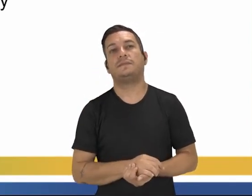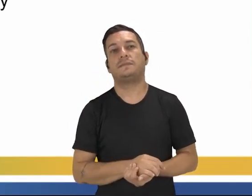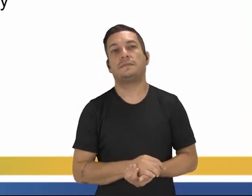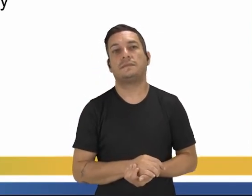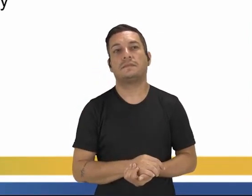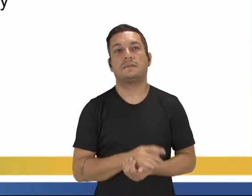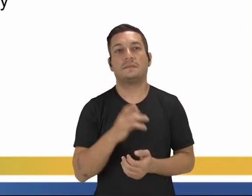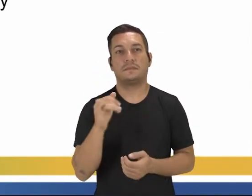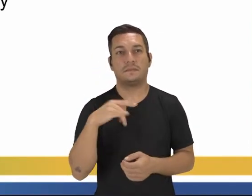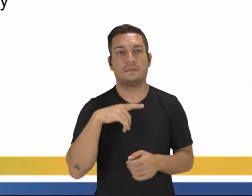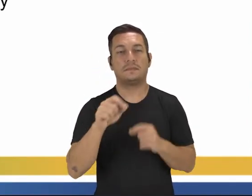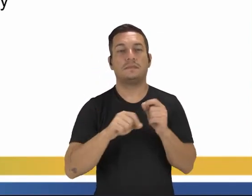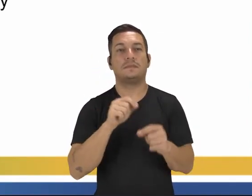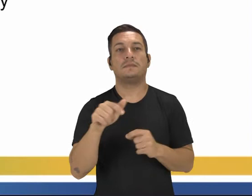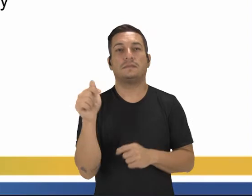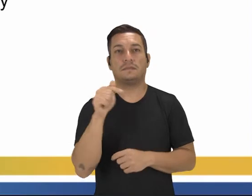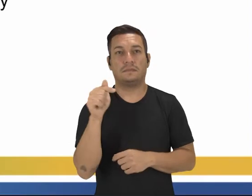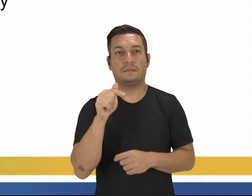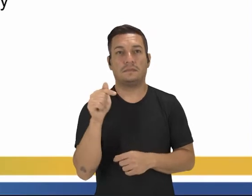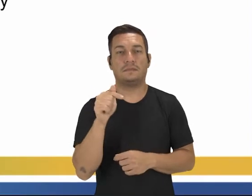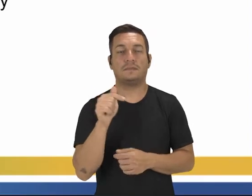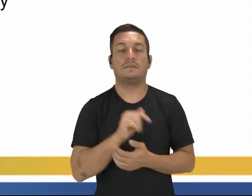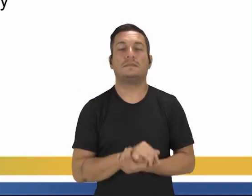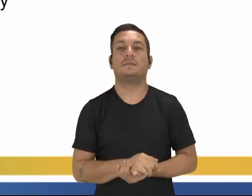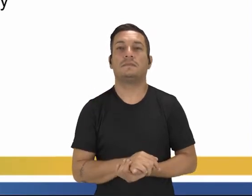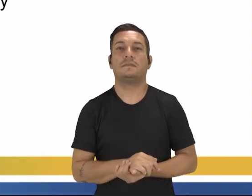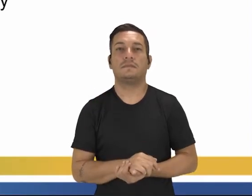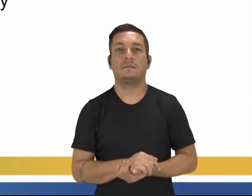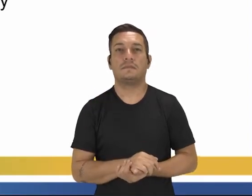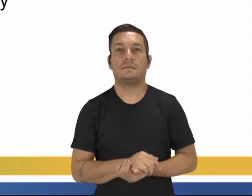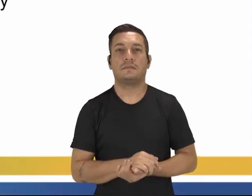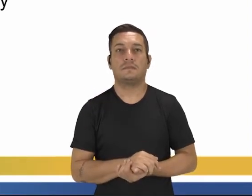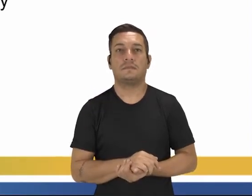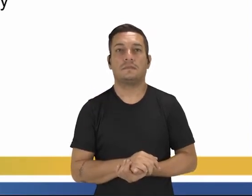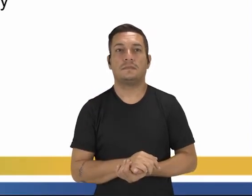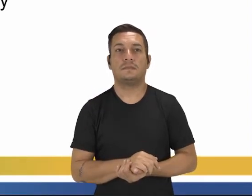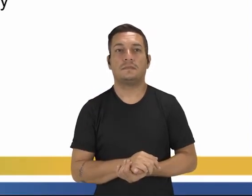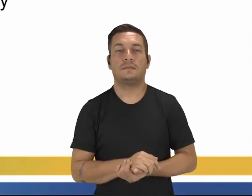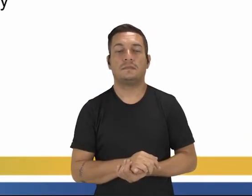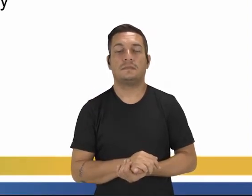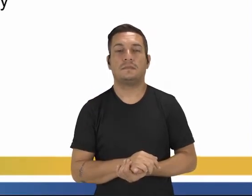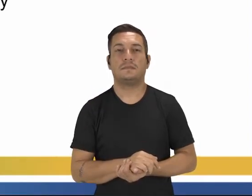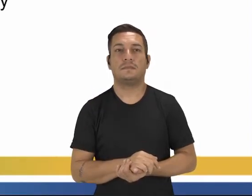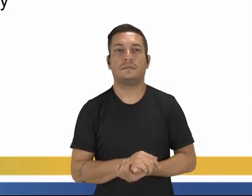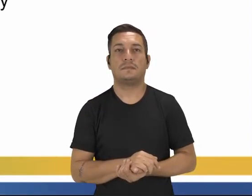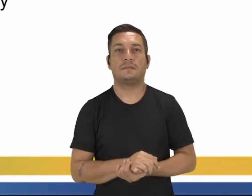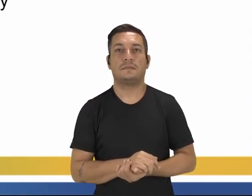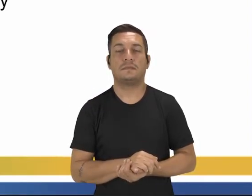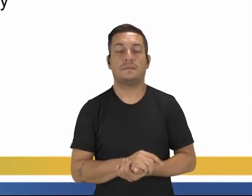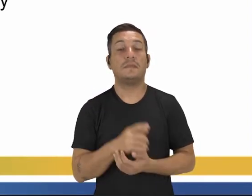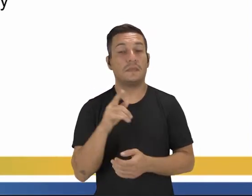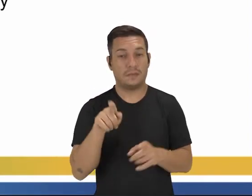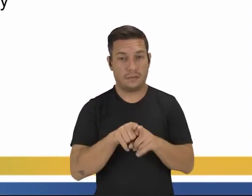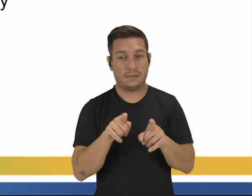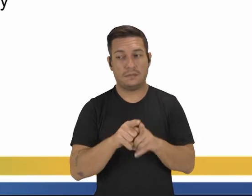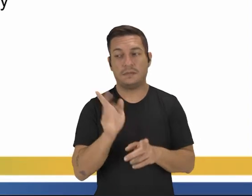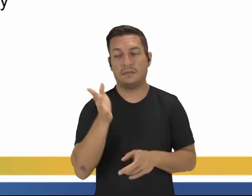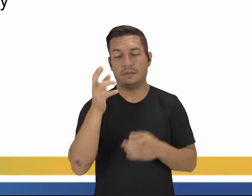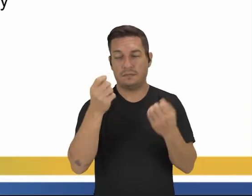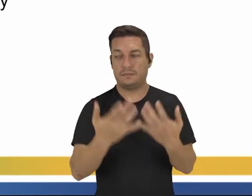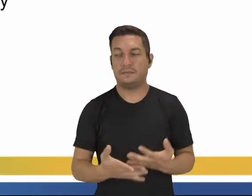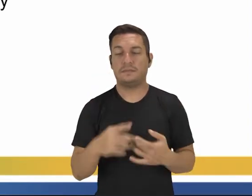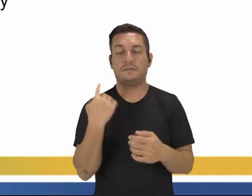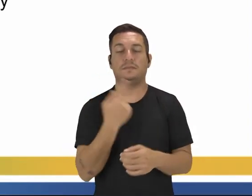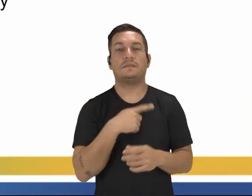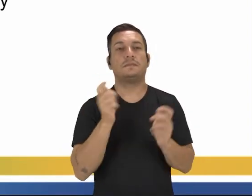Se ha transmitido oralmente de persona a persona e de geração a geração. Como também já mencionei,